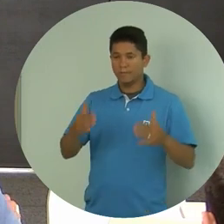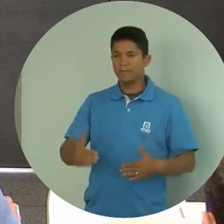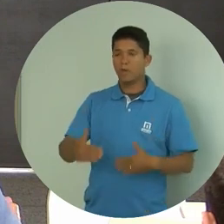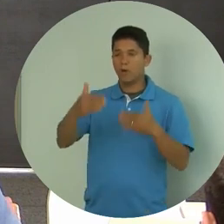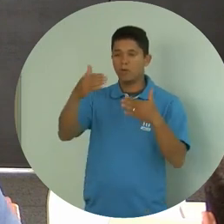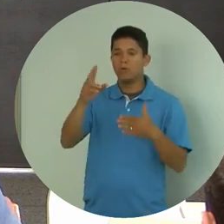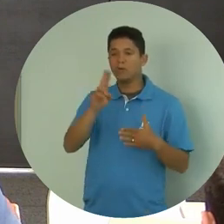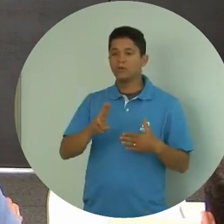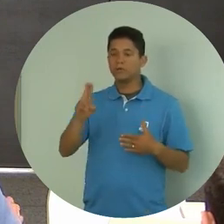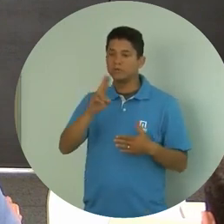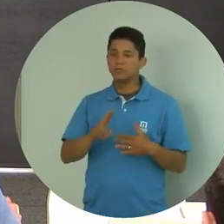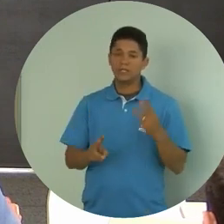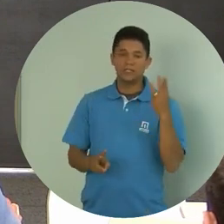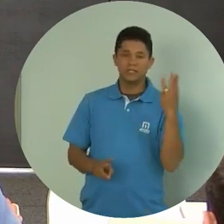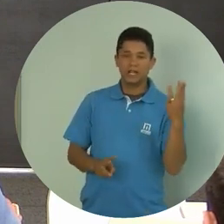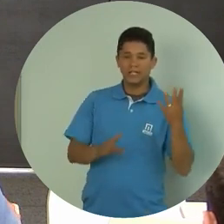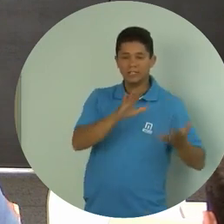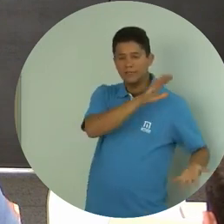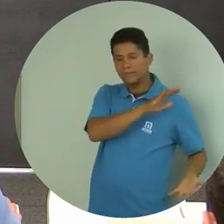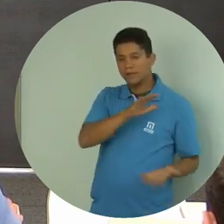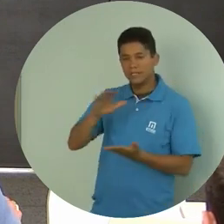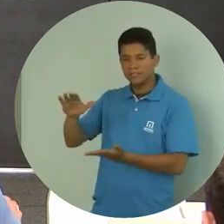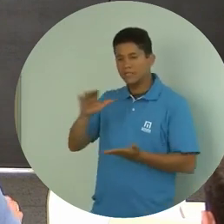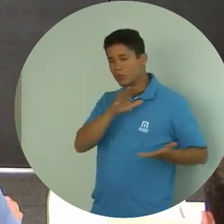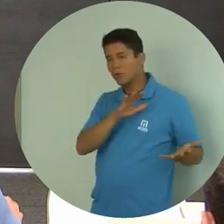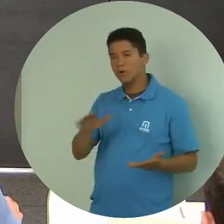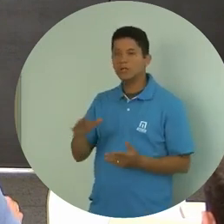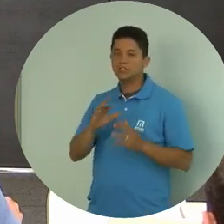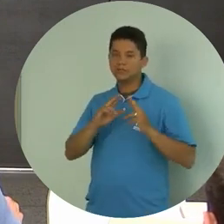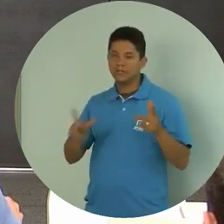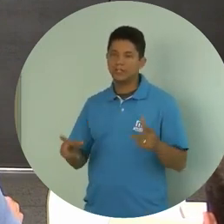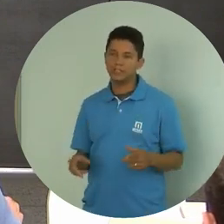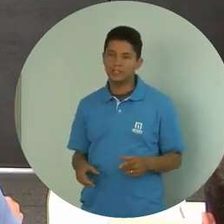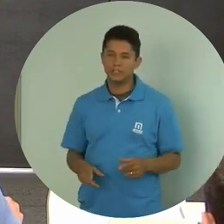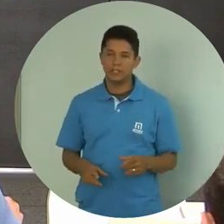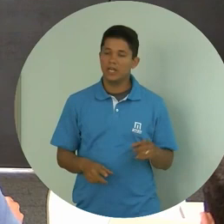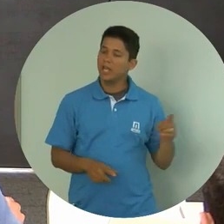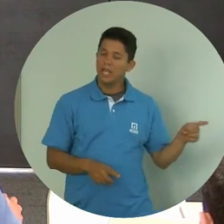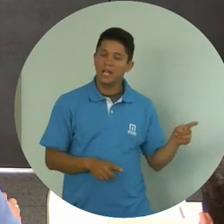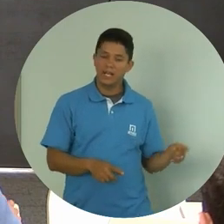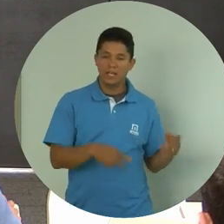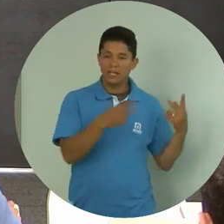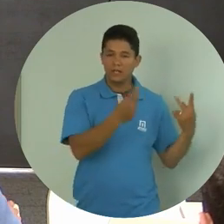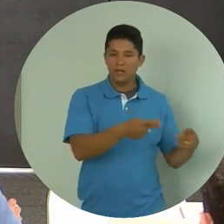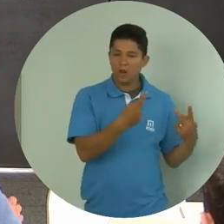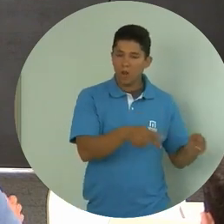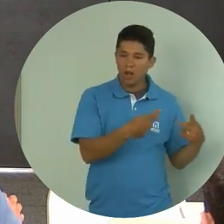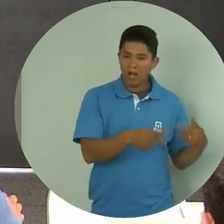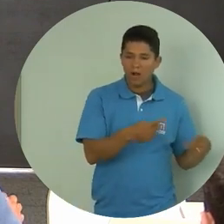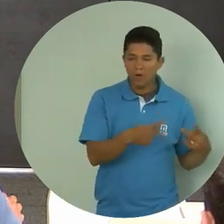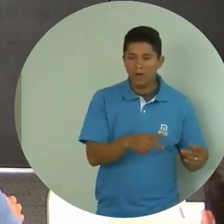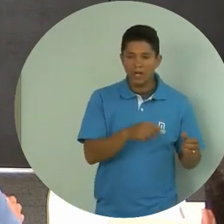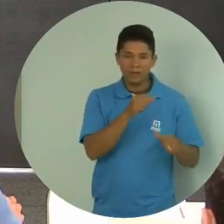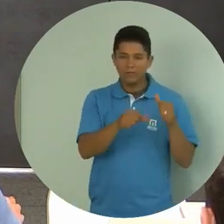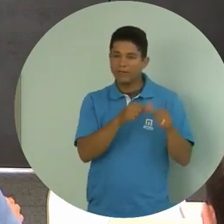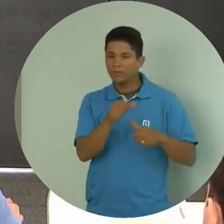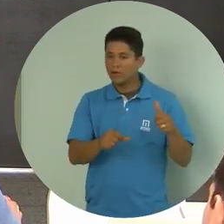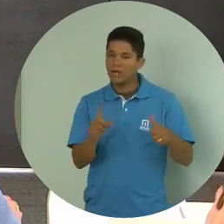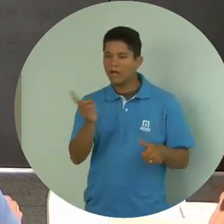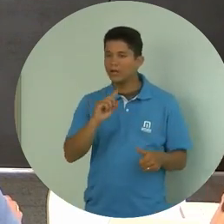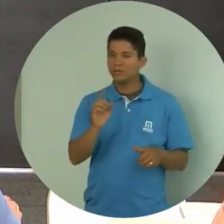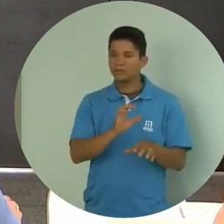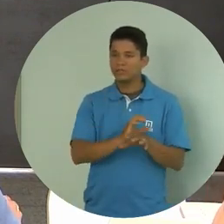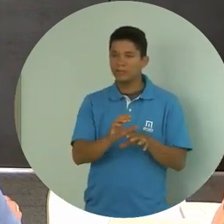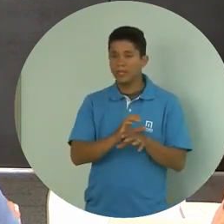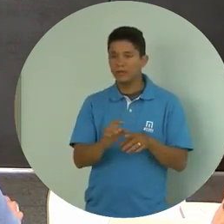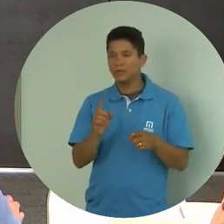diferentes, cimento diferente. O fornecedor local ele não vai trocar o cimento dele, uma negociação comercial que ele tem, por causa de um cliente que vai embora